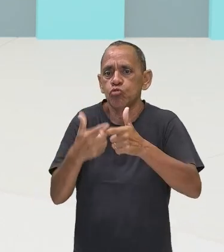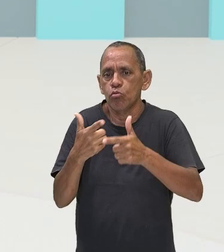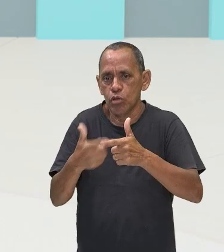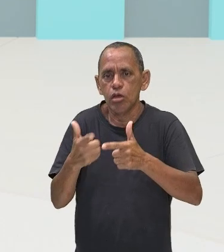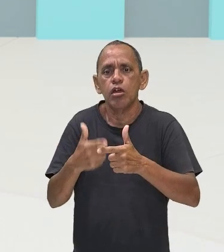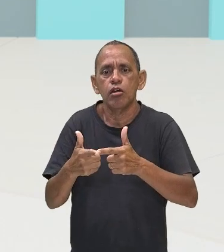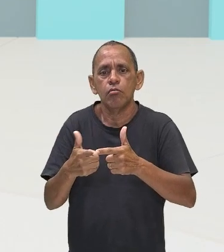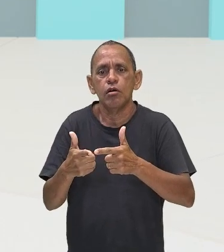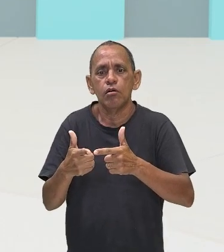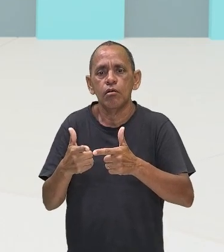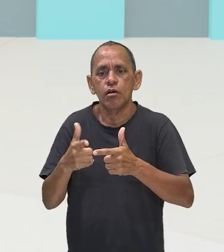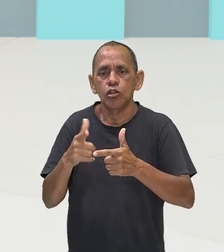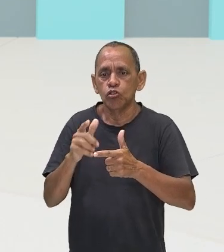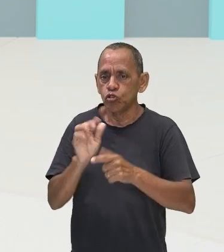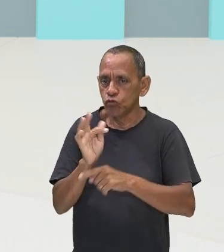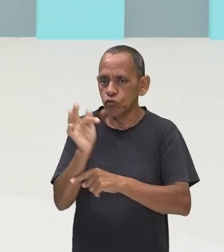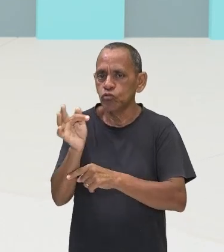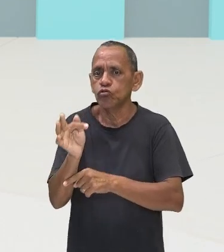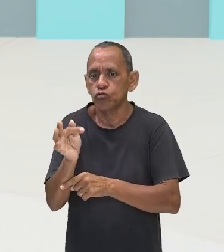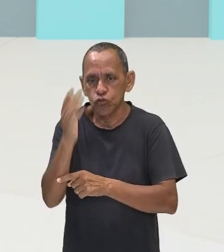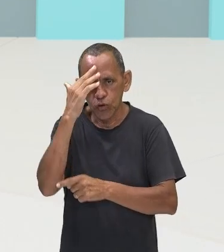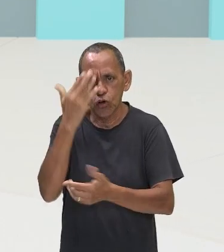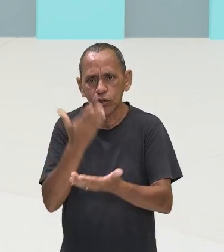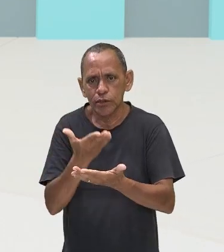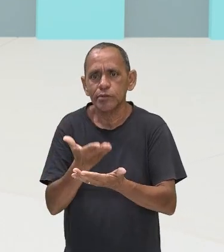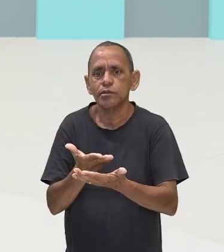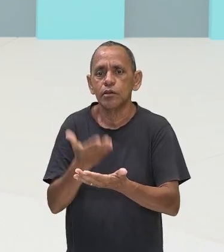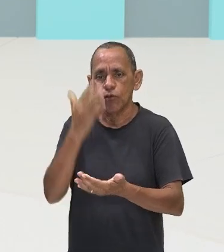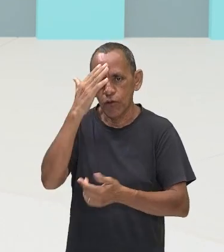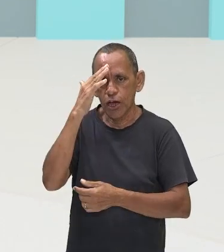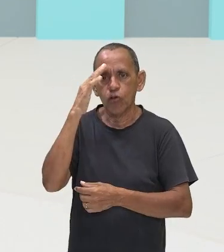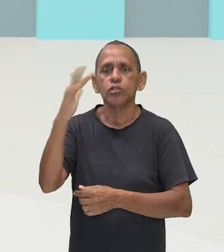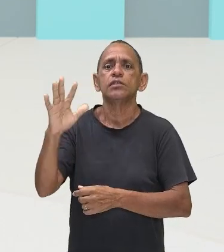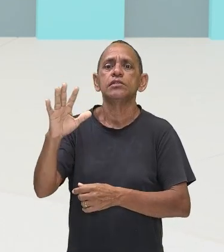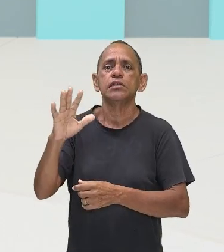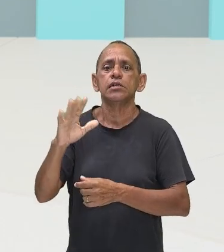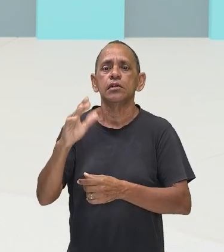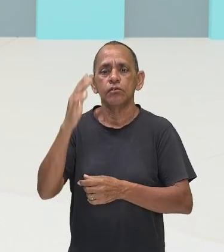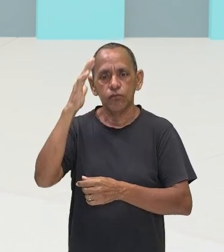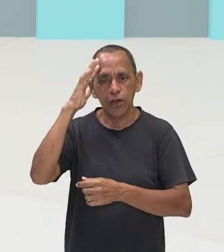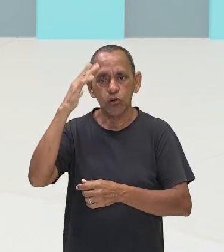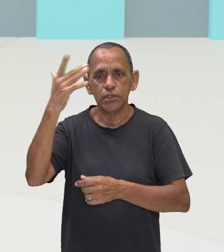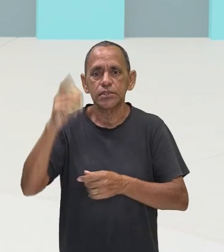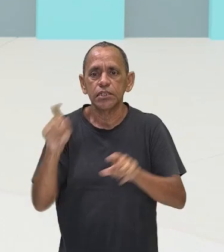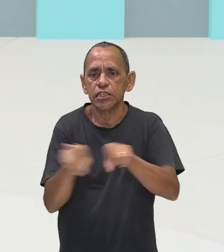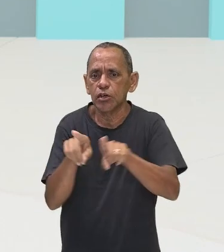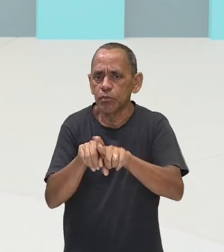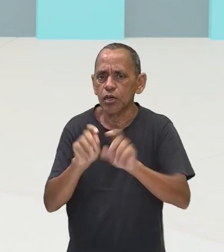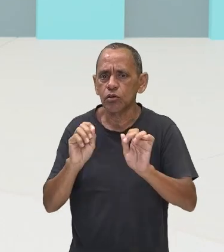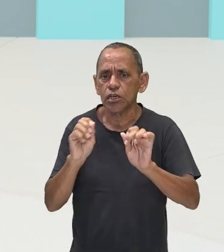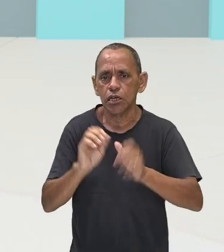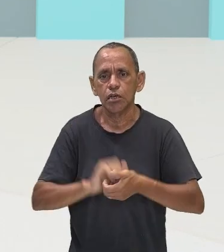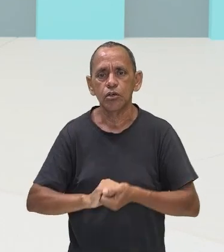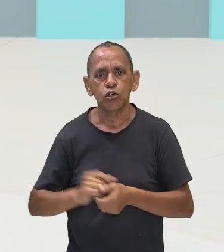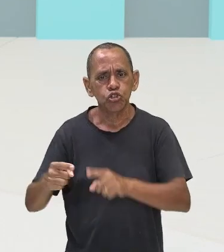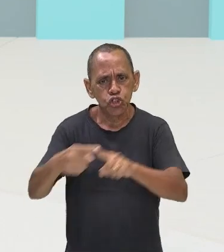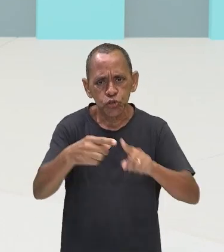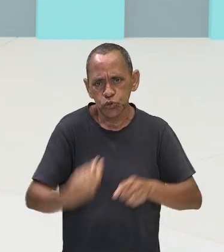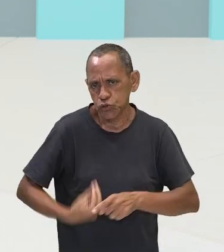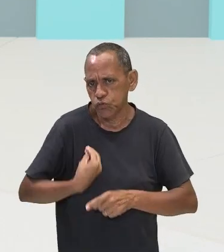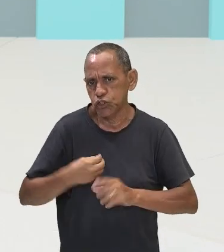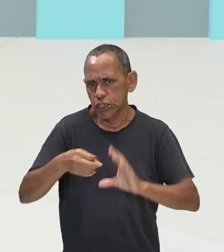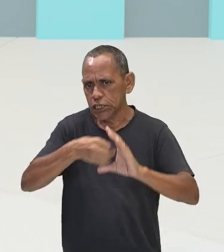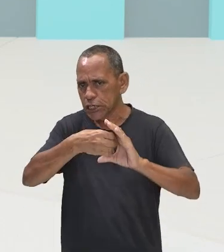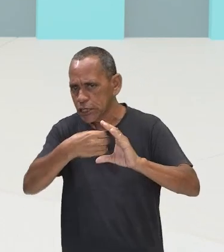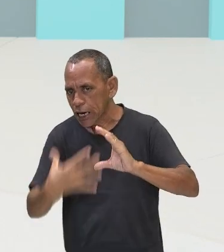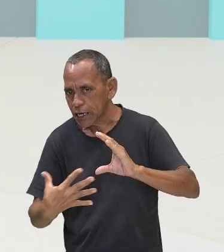consequência. Então, passado pelas gerações, ditando e mantendo vivo o modo de vida que caracteriza